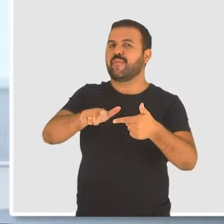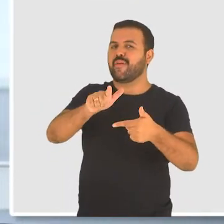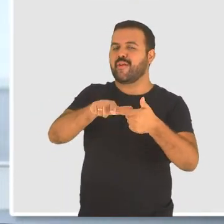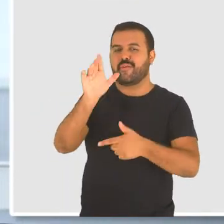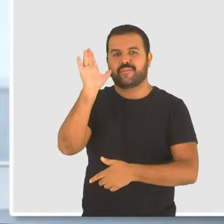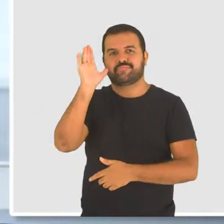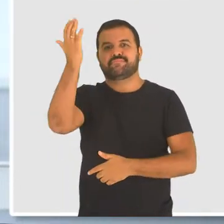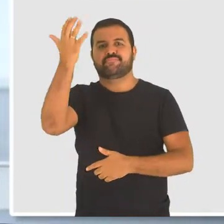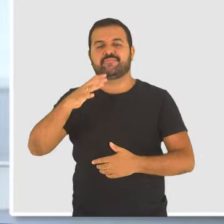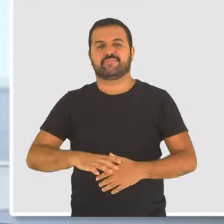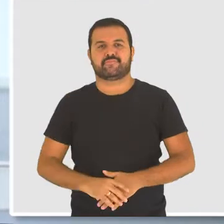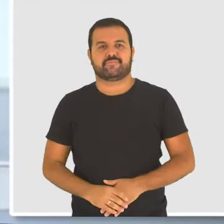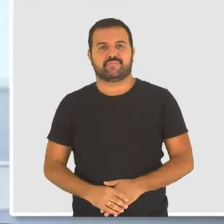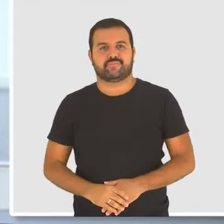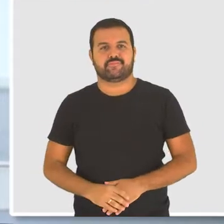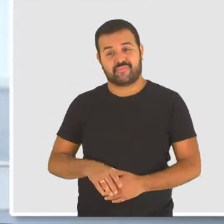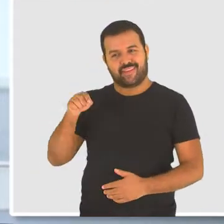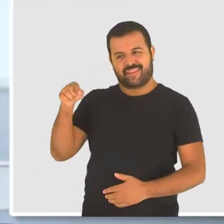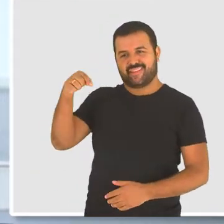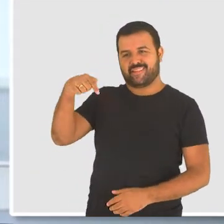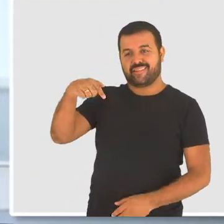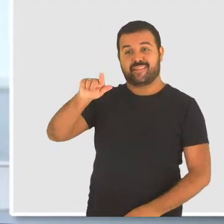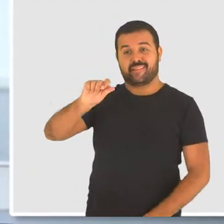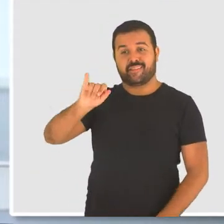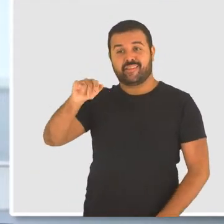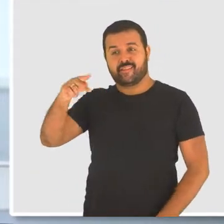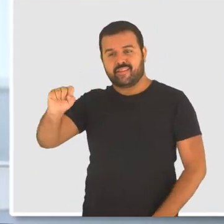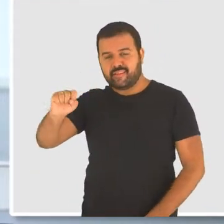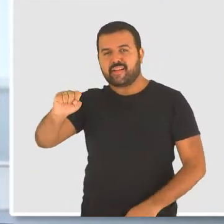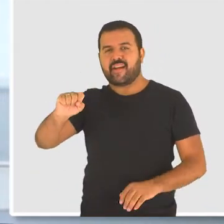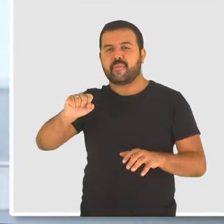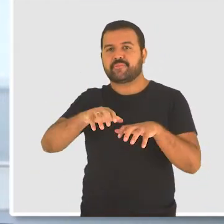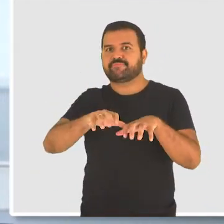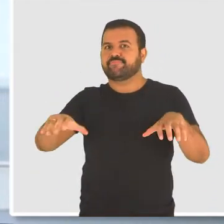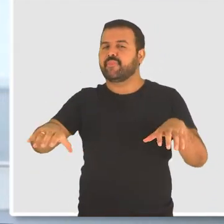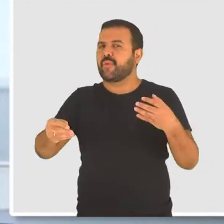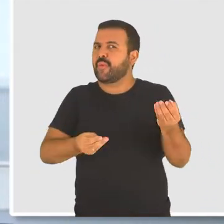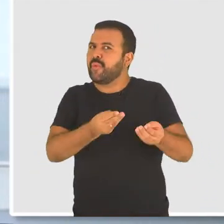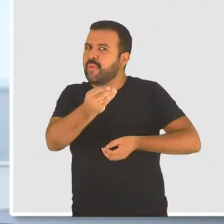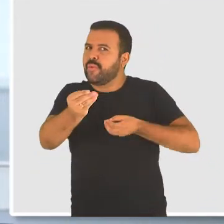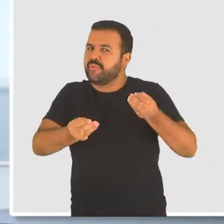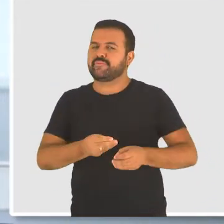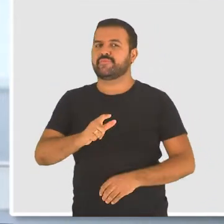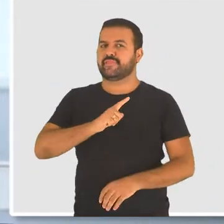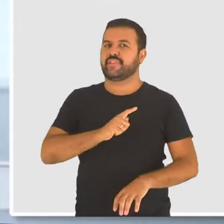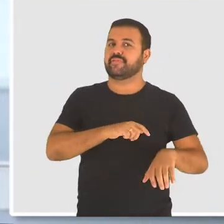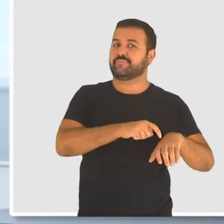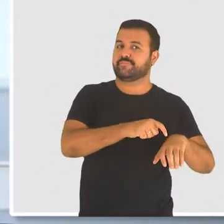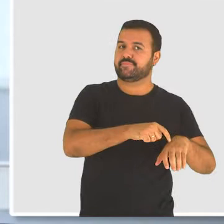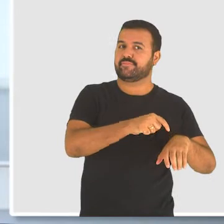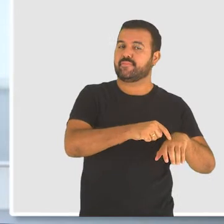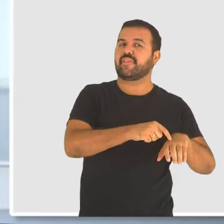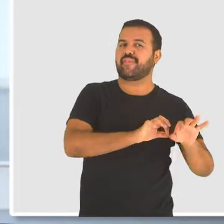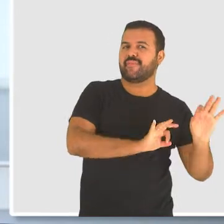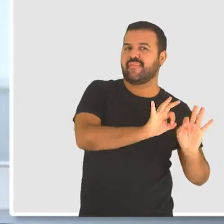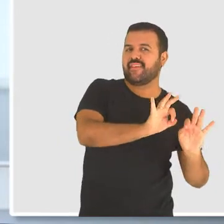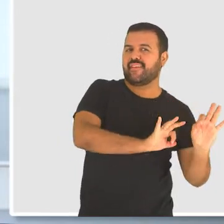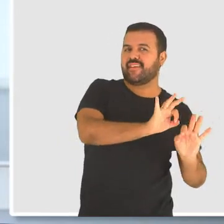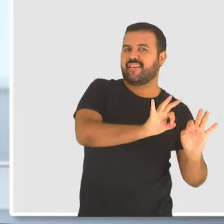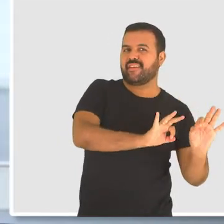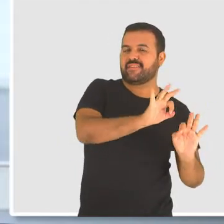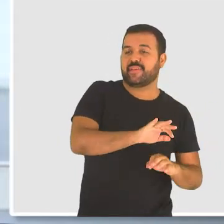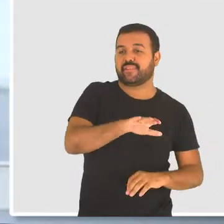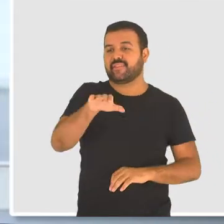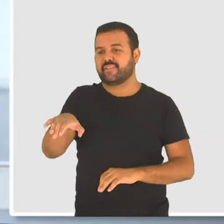do professor. O CAIPS está dividido em duas grandes etapas: a etapa de